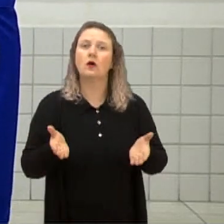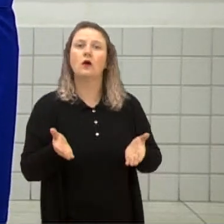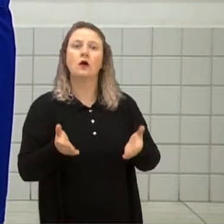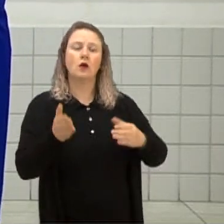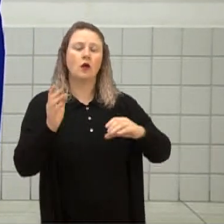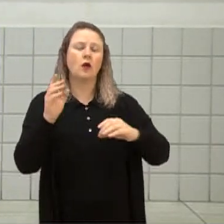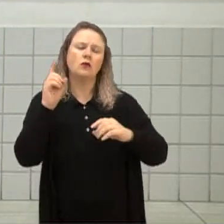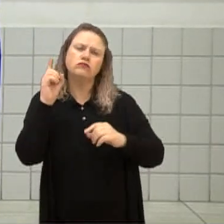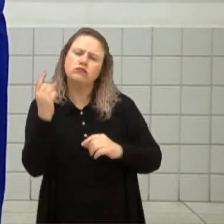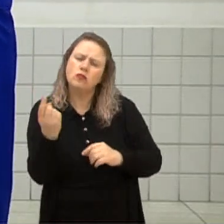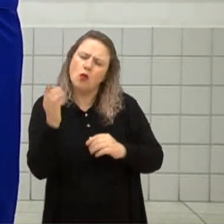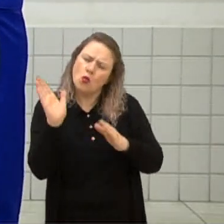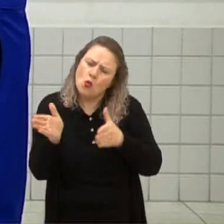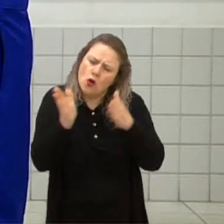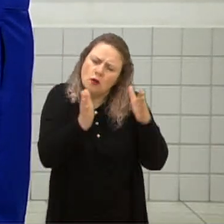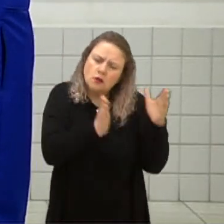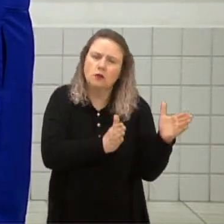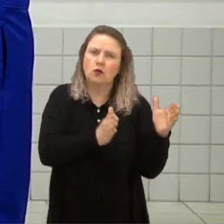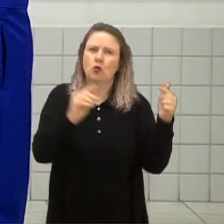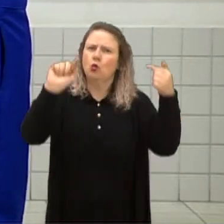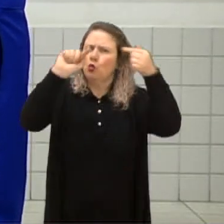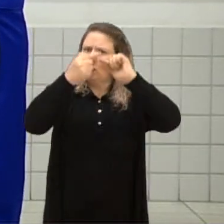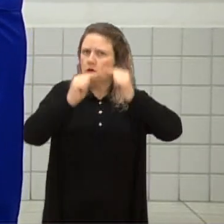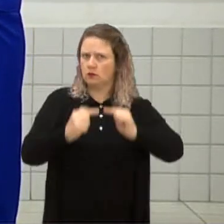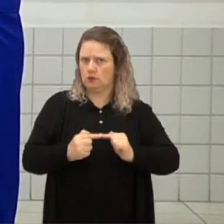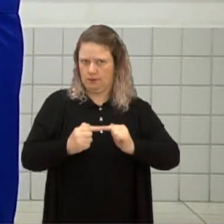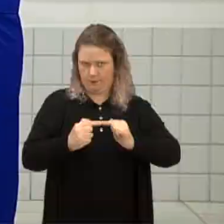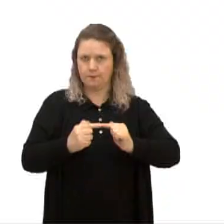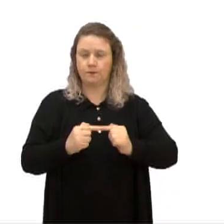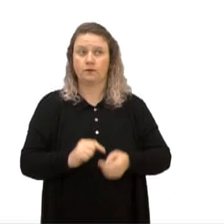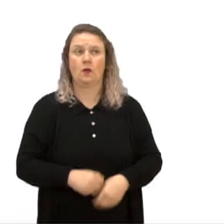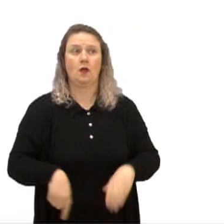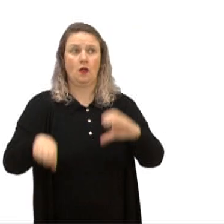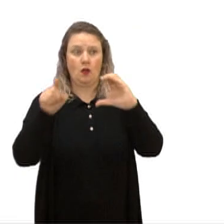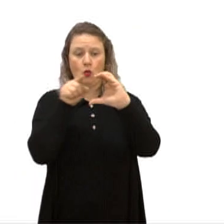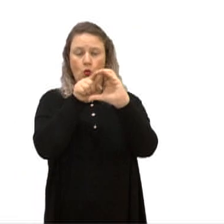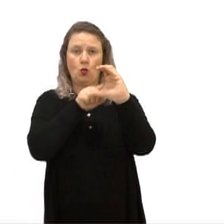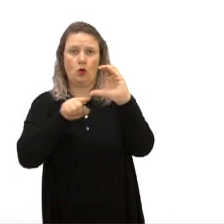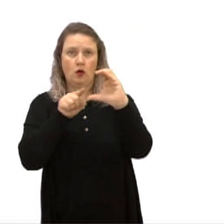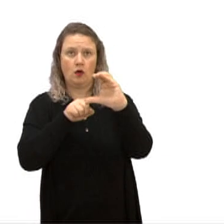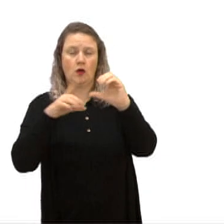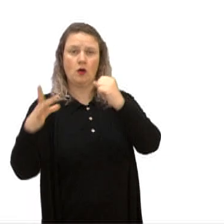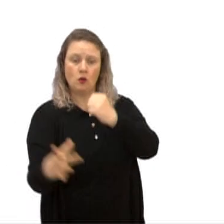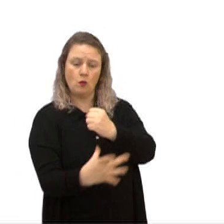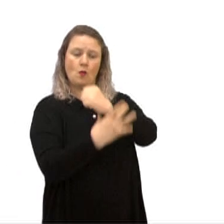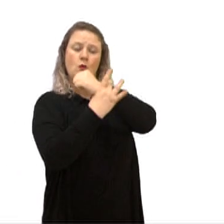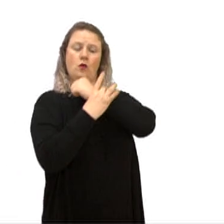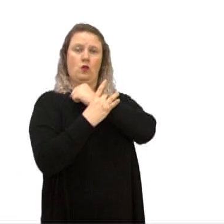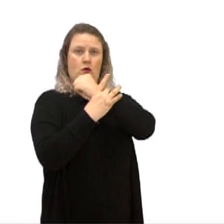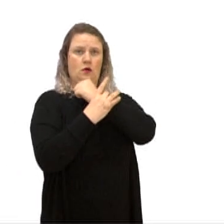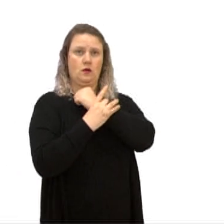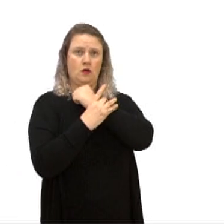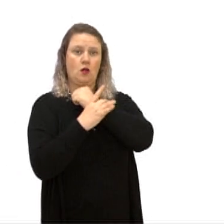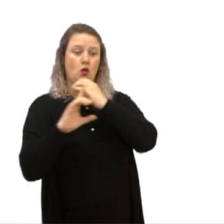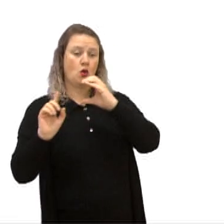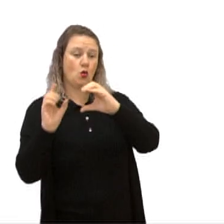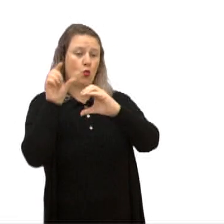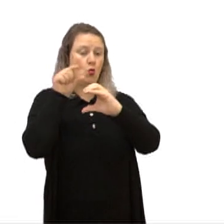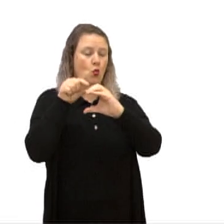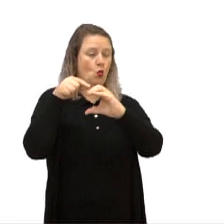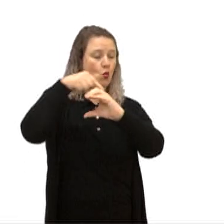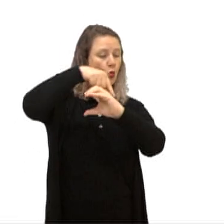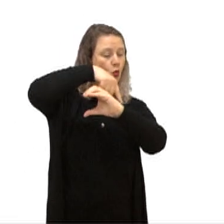por partes e as suas respectivas funções. Então, a orelha externa protege as partes mais internas da